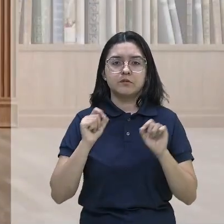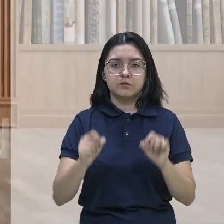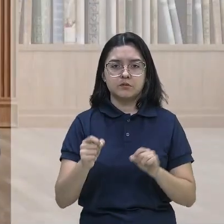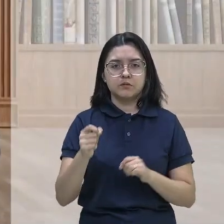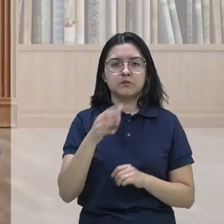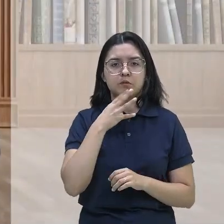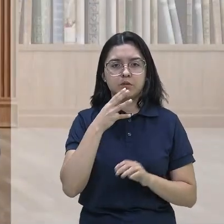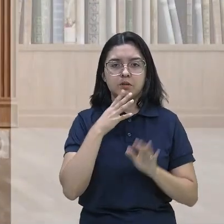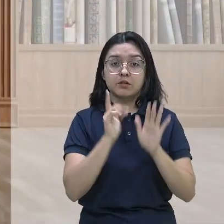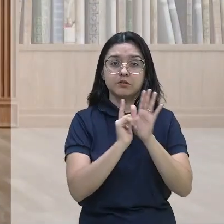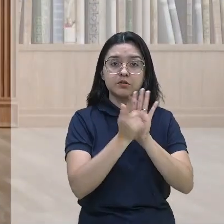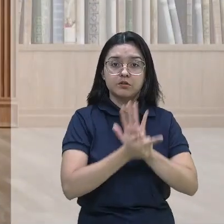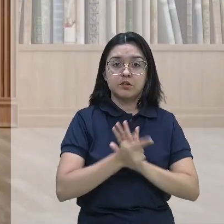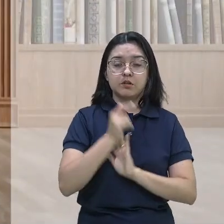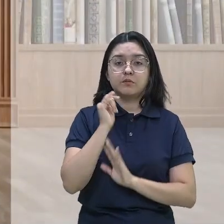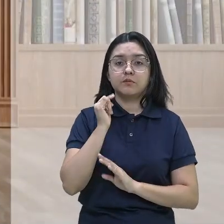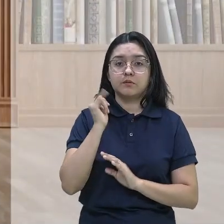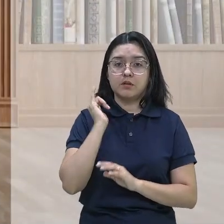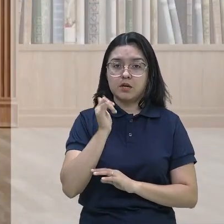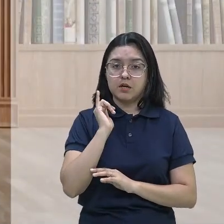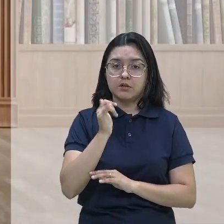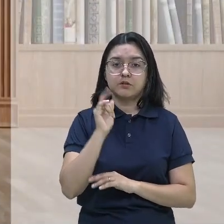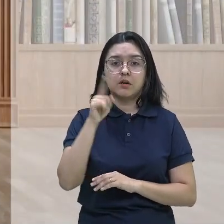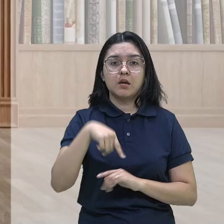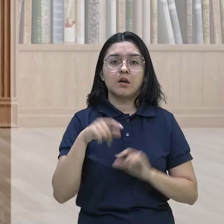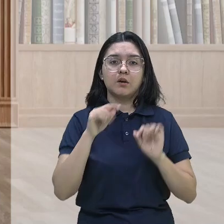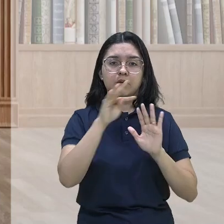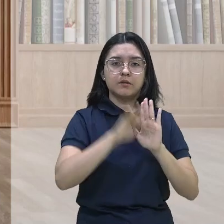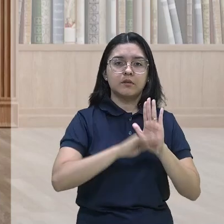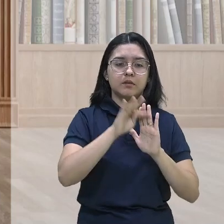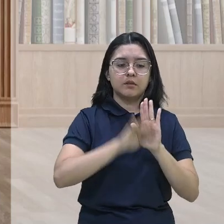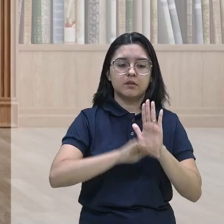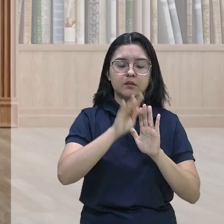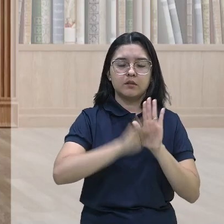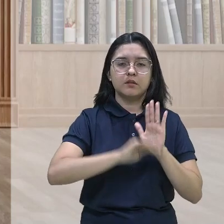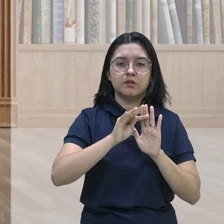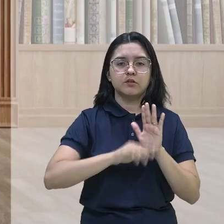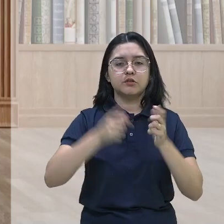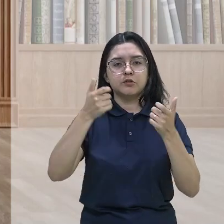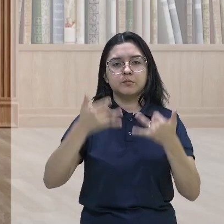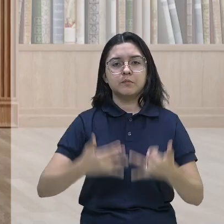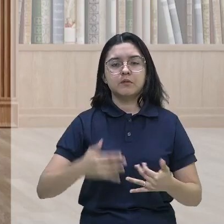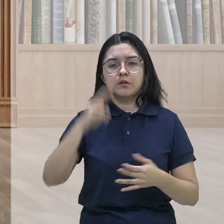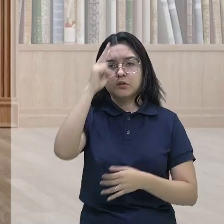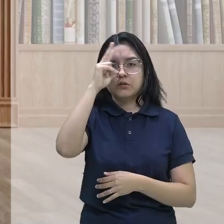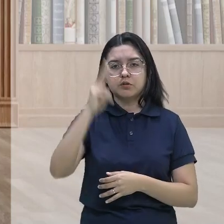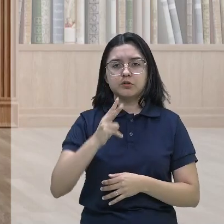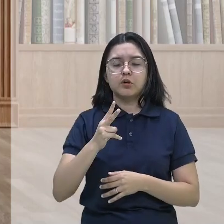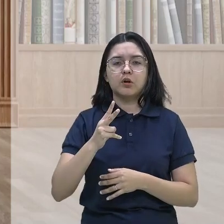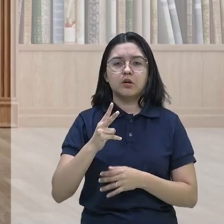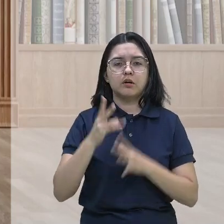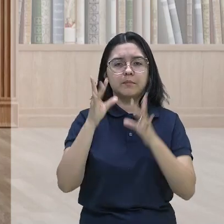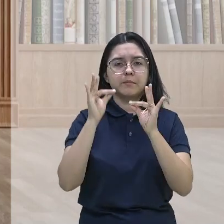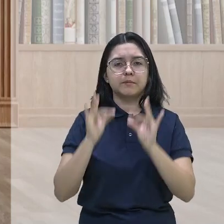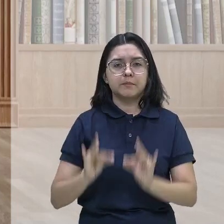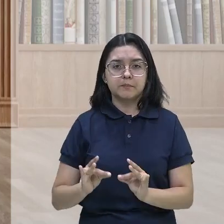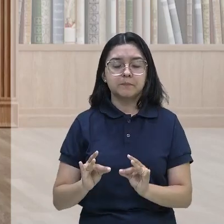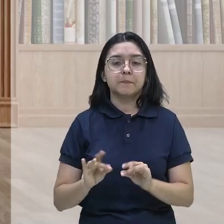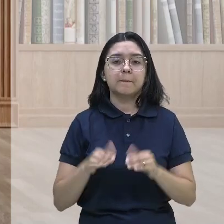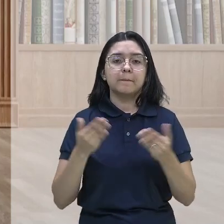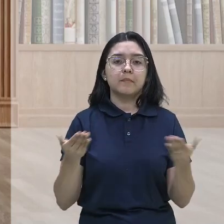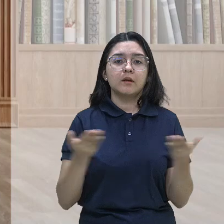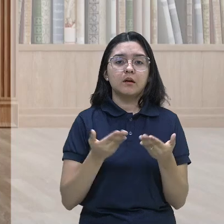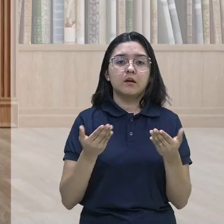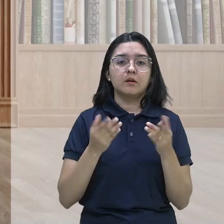gêneros narrativos? Gêneros narrativos são textos que contam histórias, que narram histórias. E nós vamos